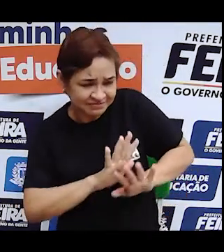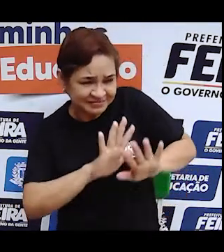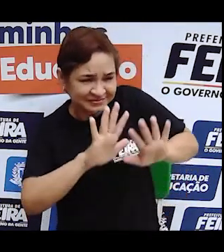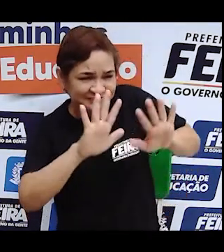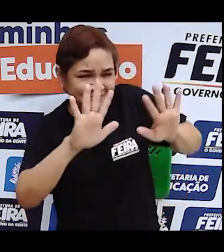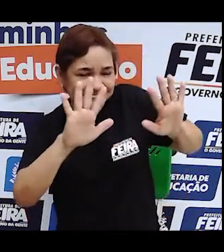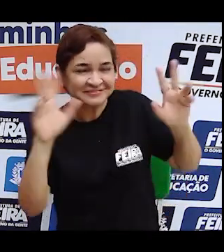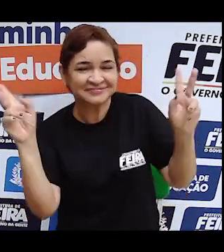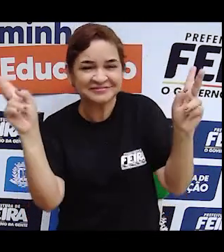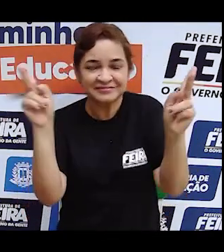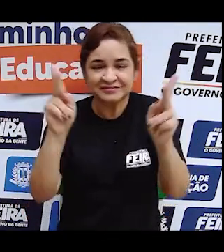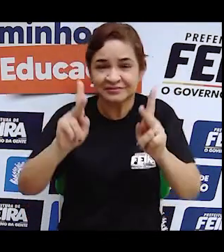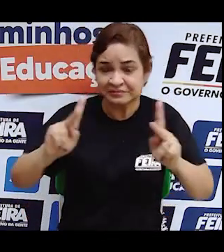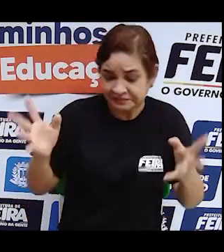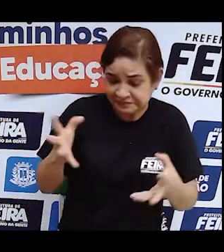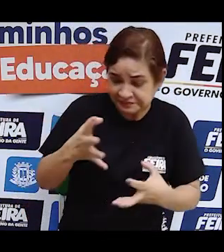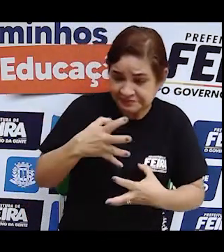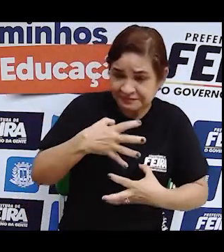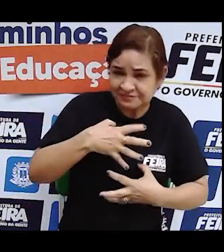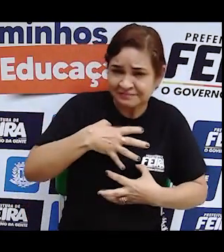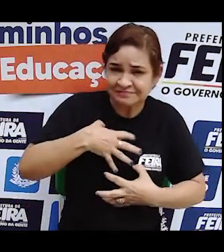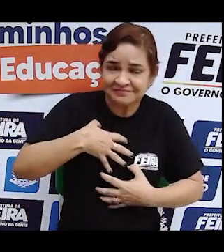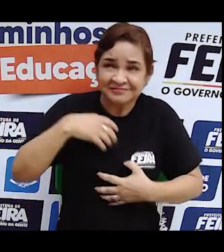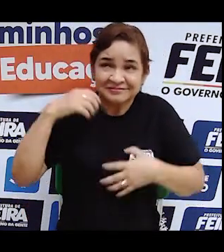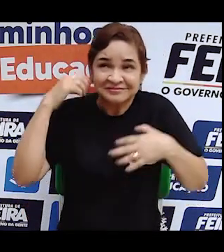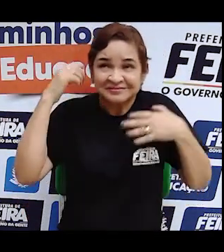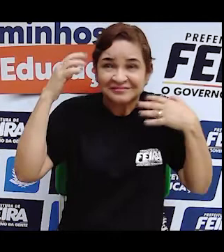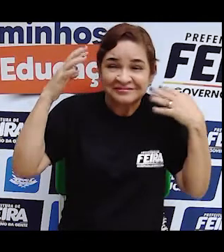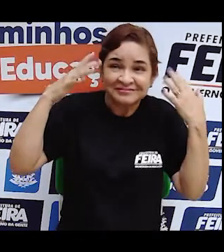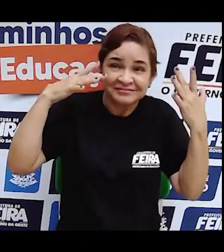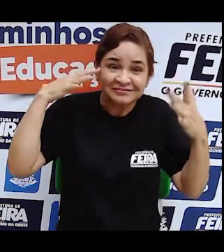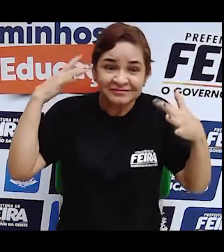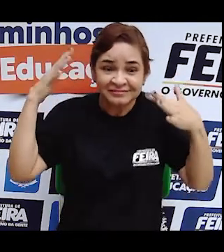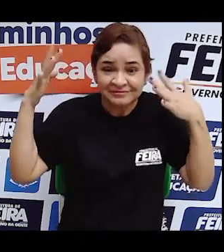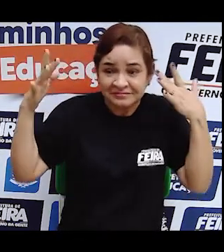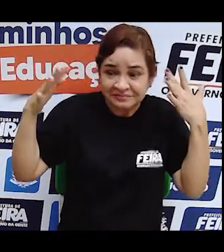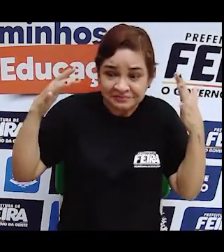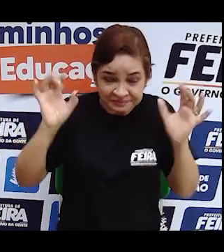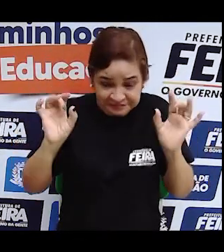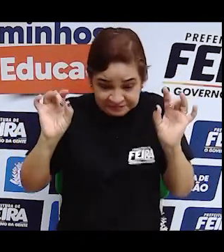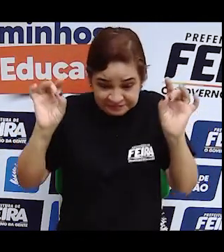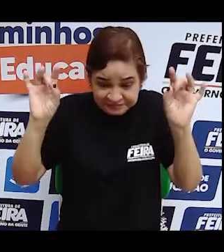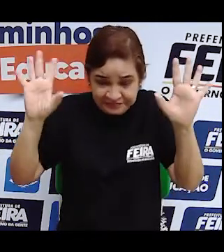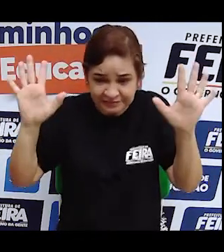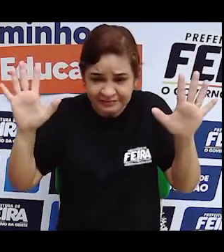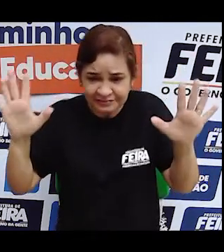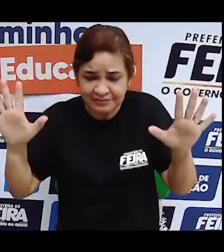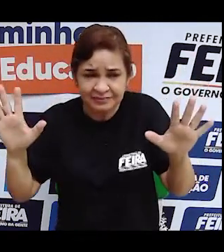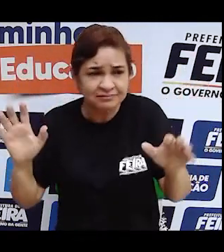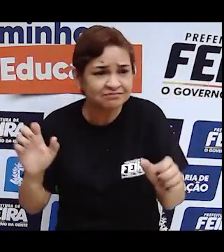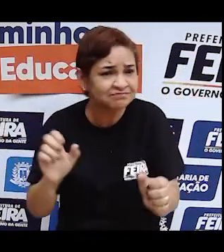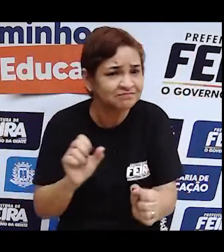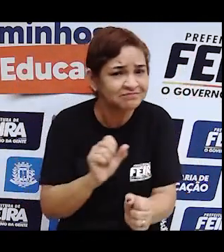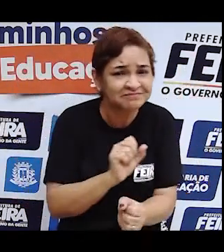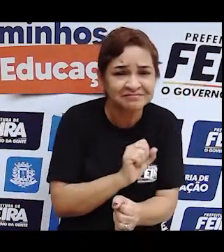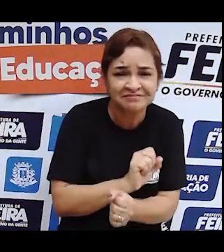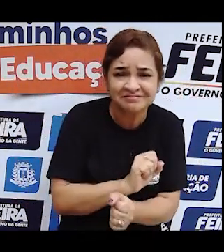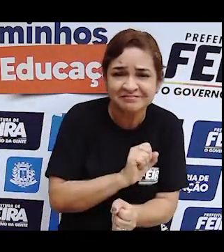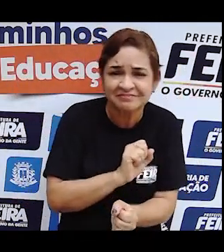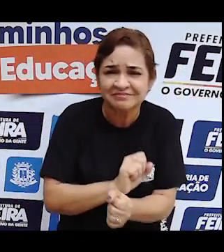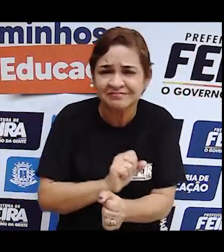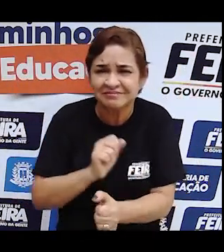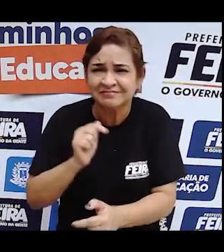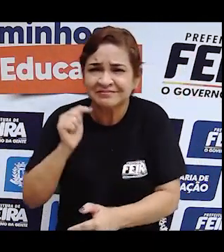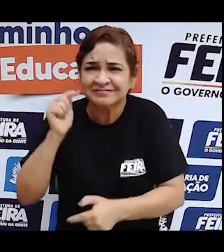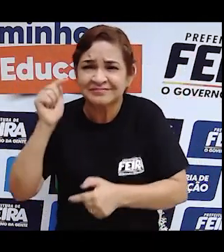de paz, virou minha cabeça. Eu simplesmente não consigo parar. Lá fora